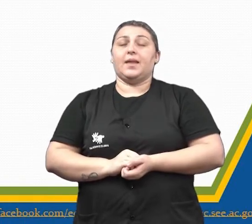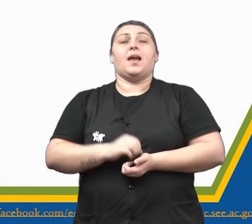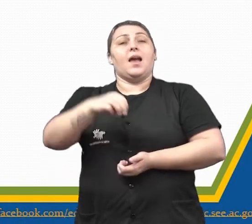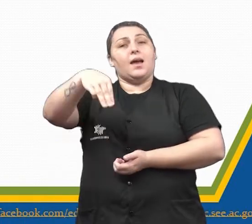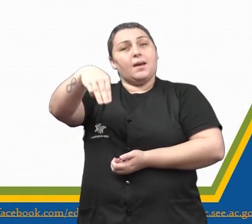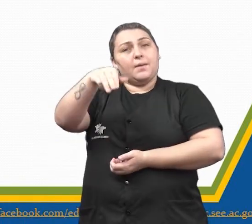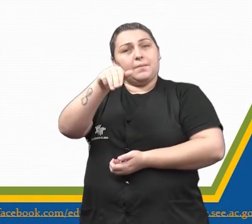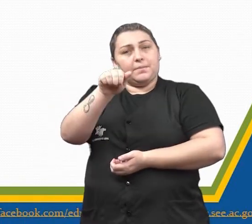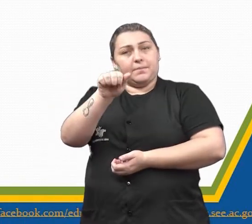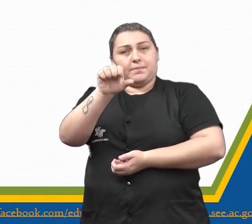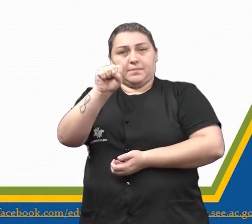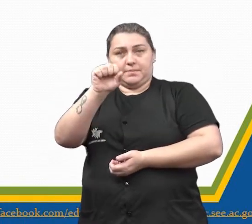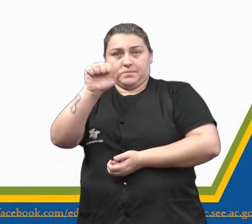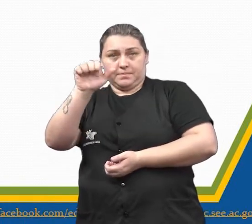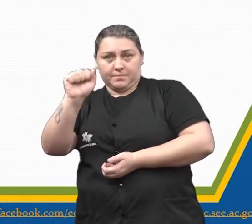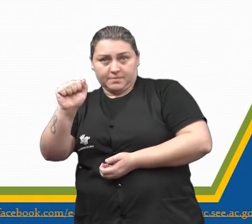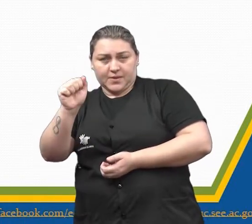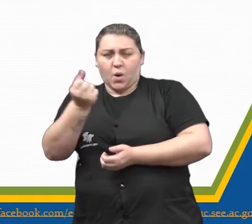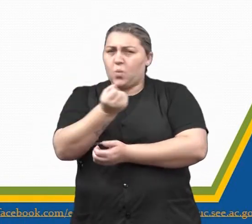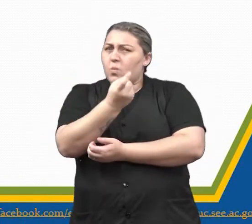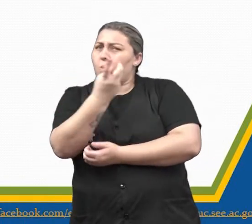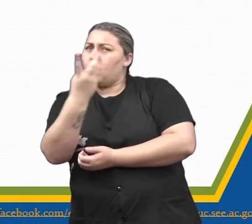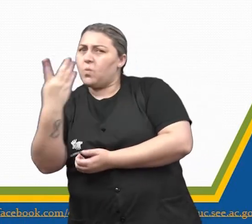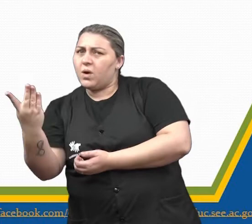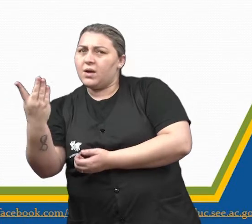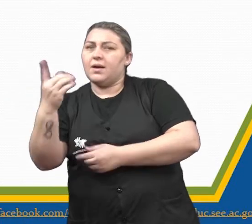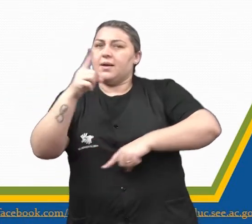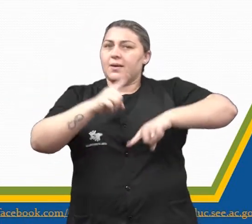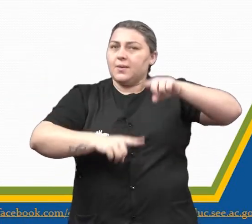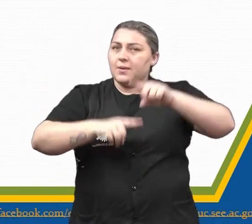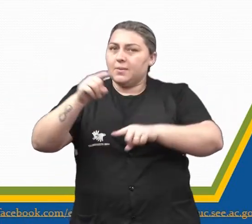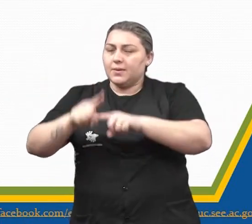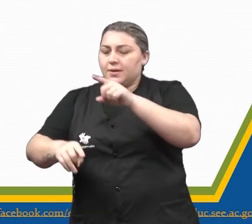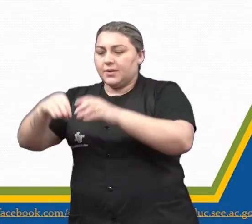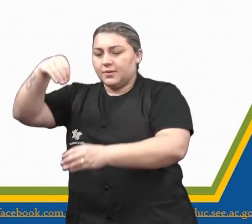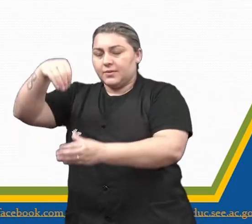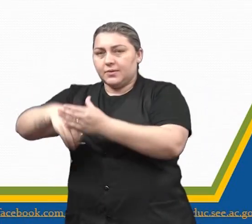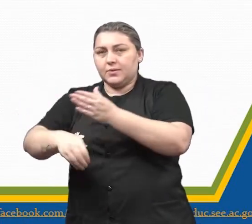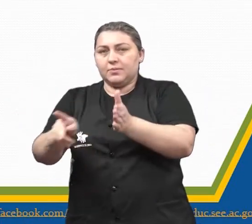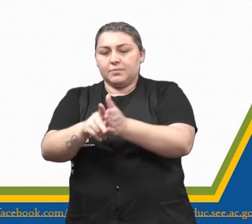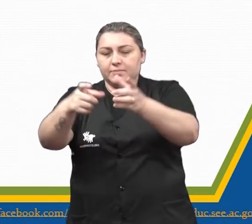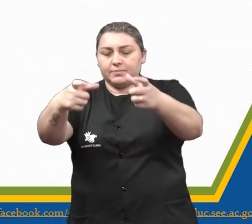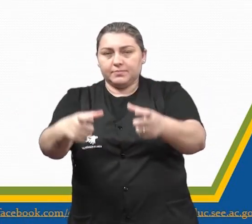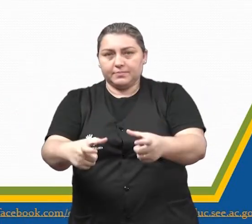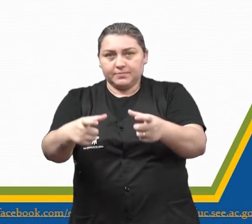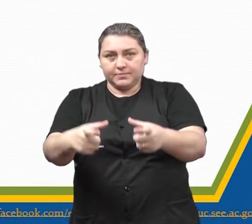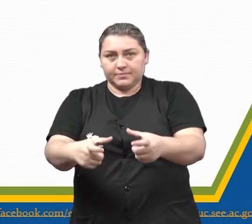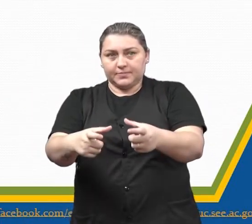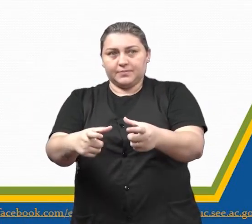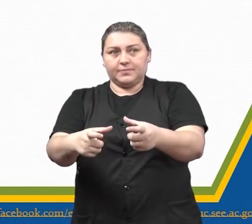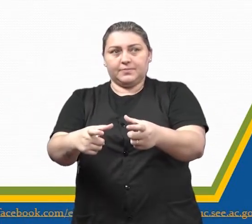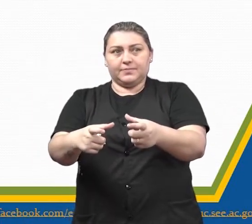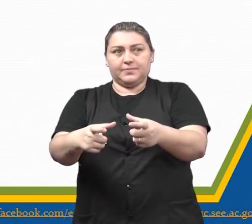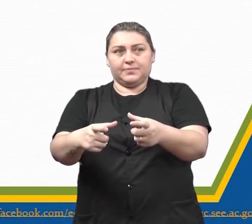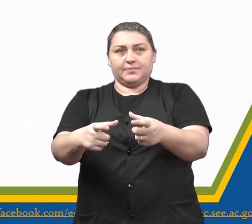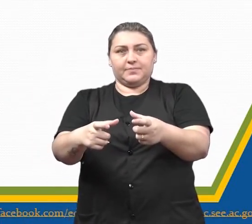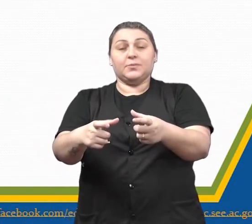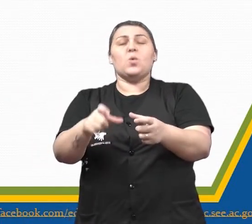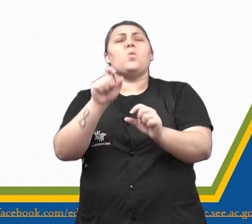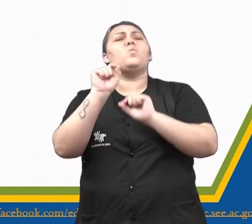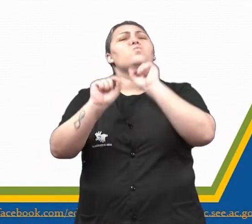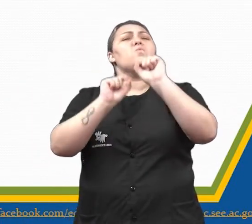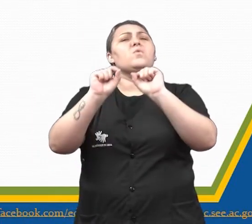A massa é a quantidade de matéria de um corpo, né? É a quantidade da matéria. E o que que é